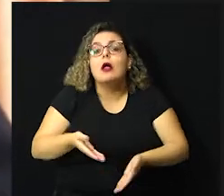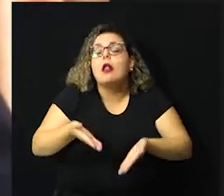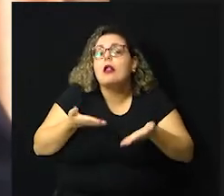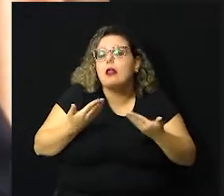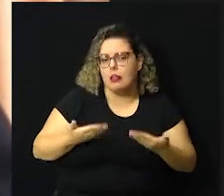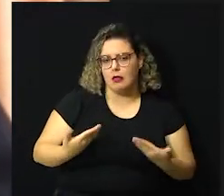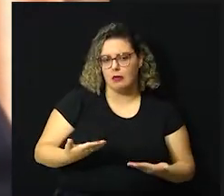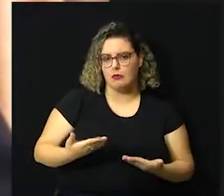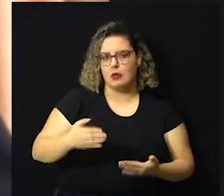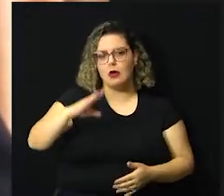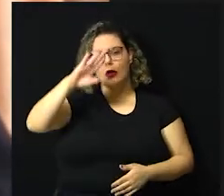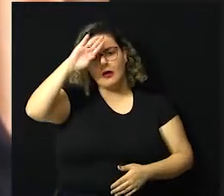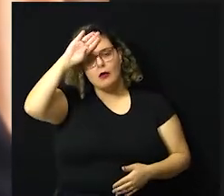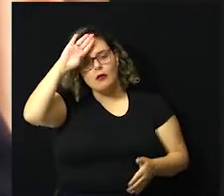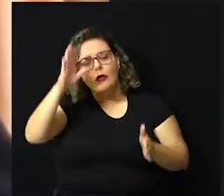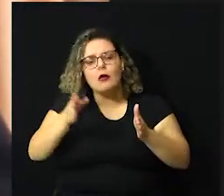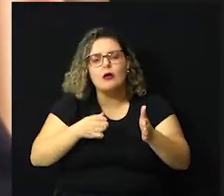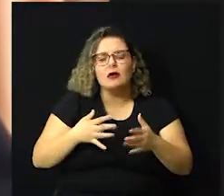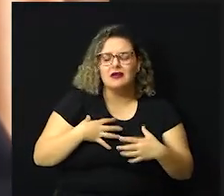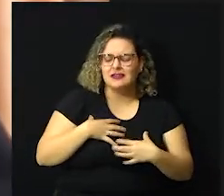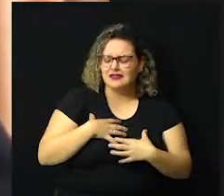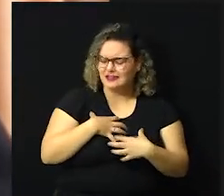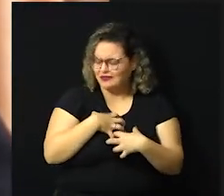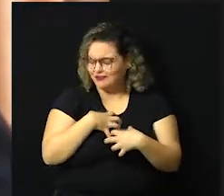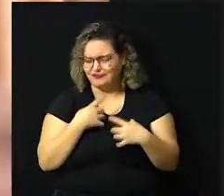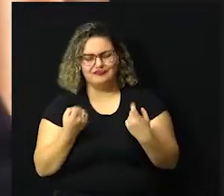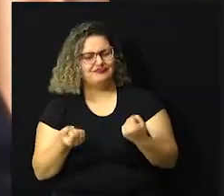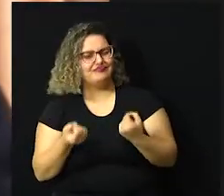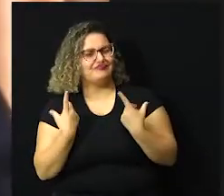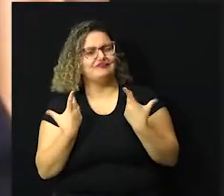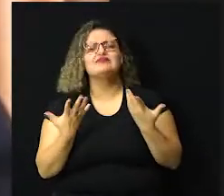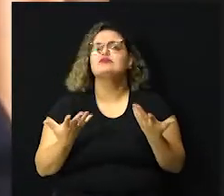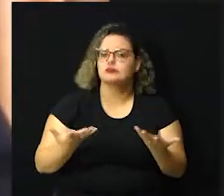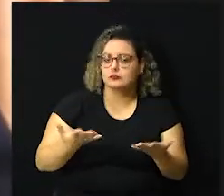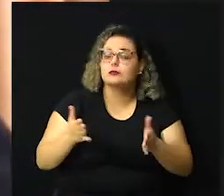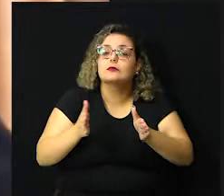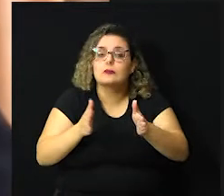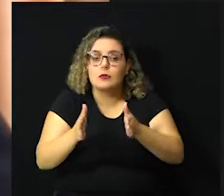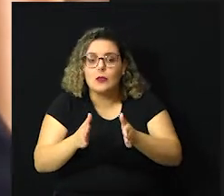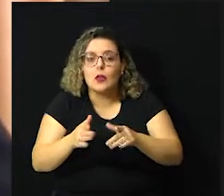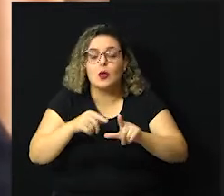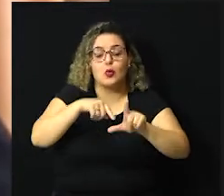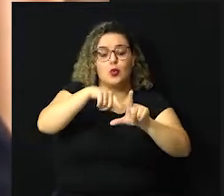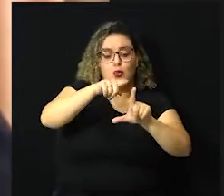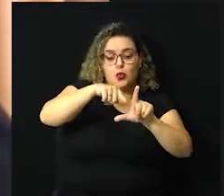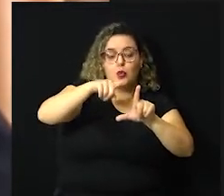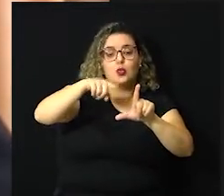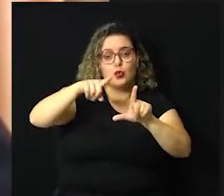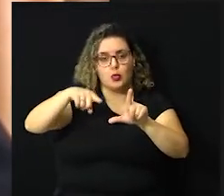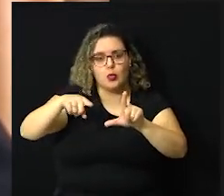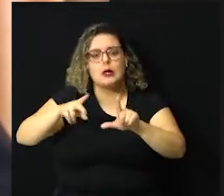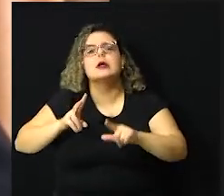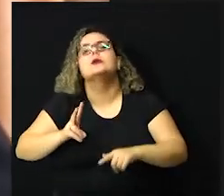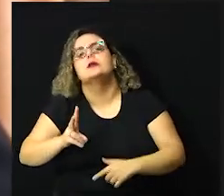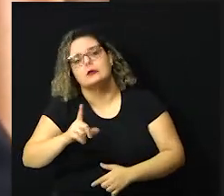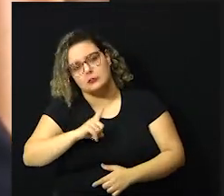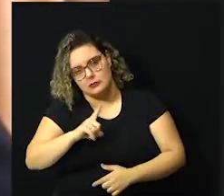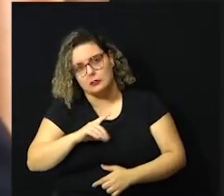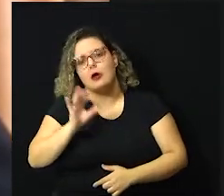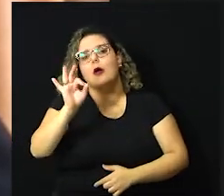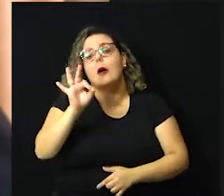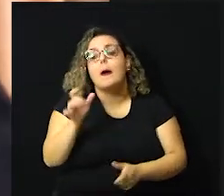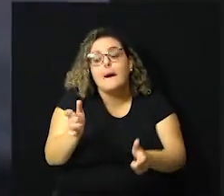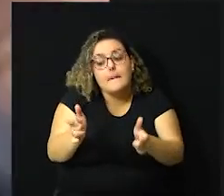sintomas leves, é aquela febre temporária, um mal-estar temporário. Obviamente, estatisticamente, sempre existe aquela